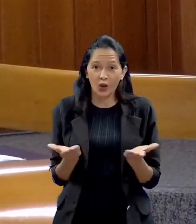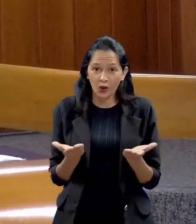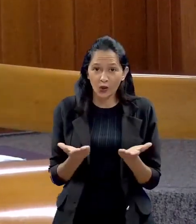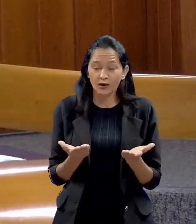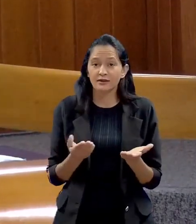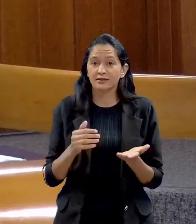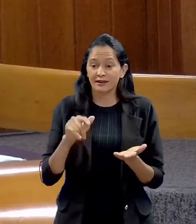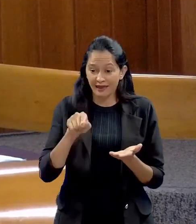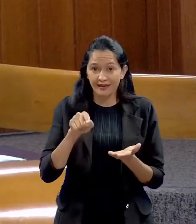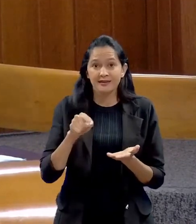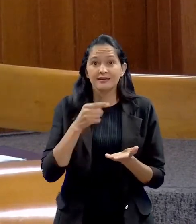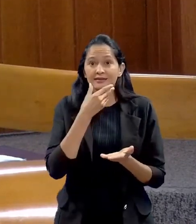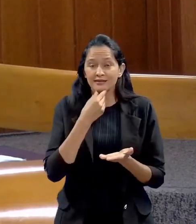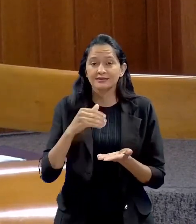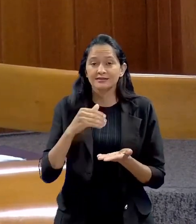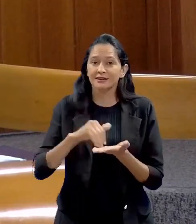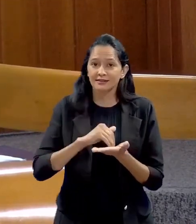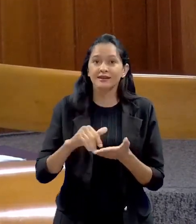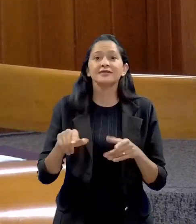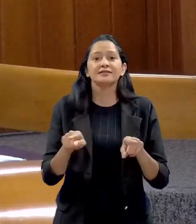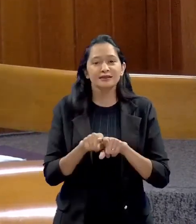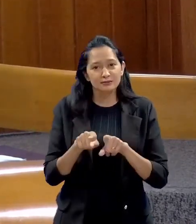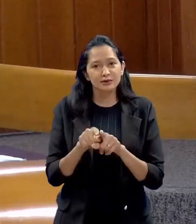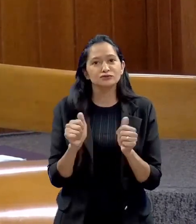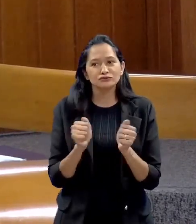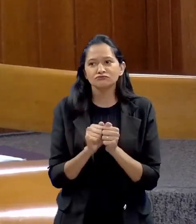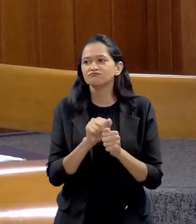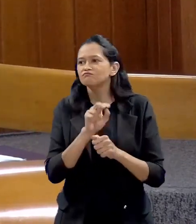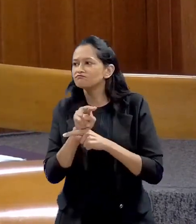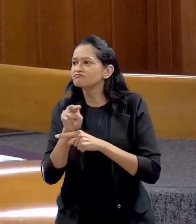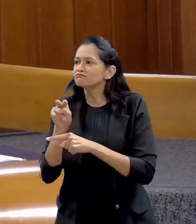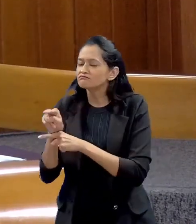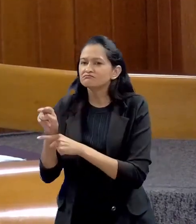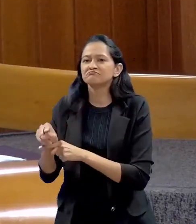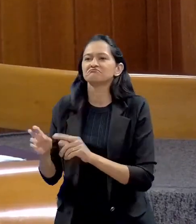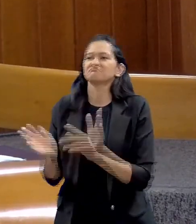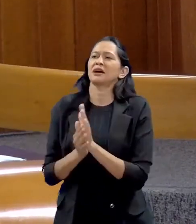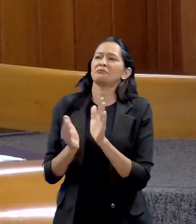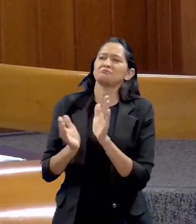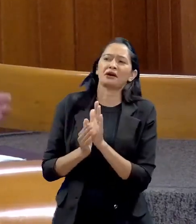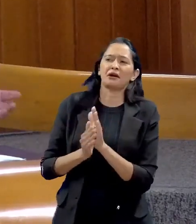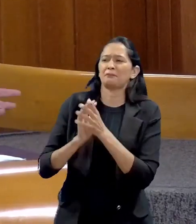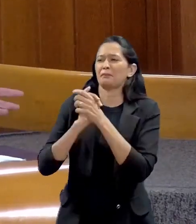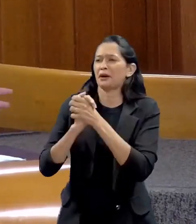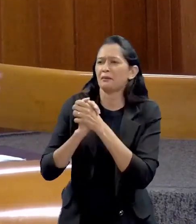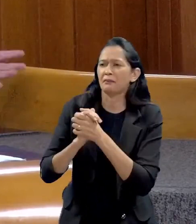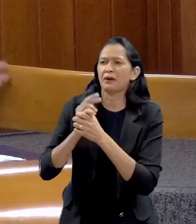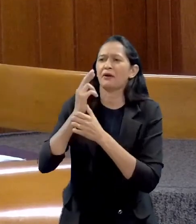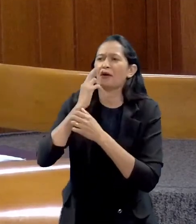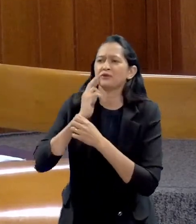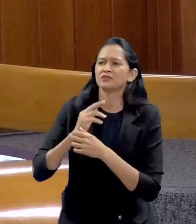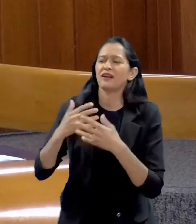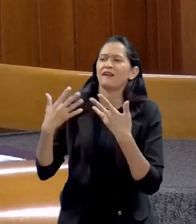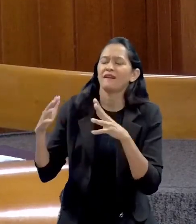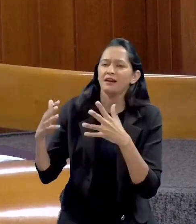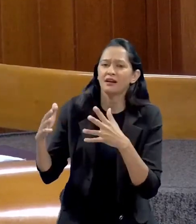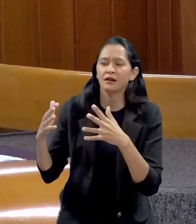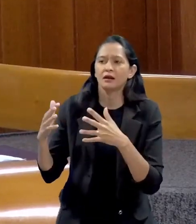lá, acompanhando o prefeito, batendo palma, elogiando. Agora, porque